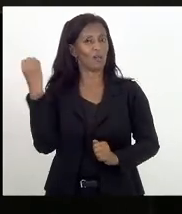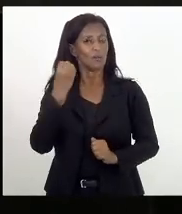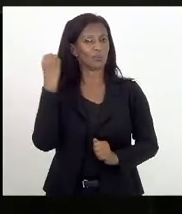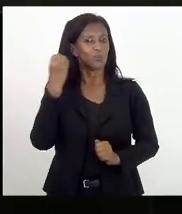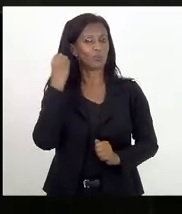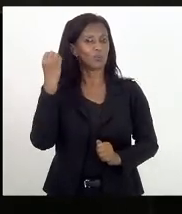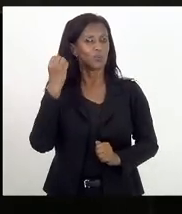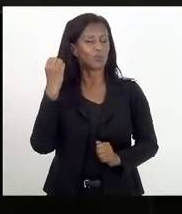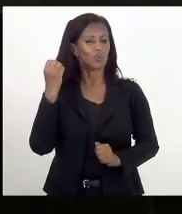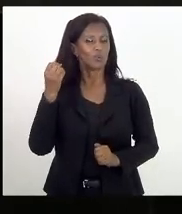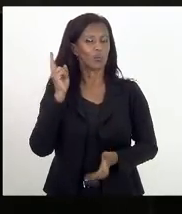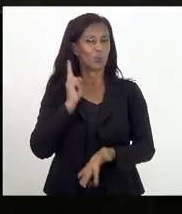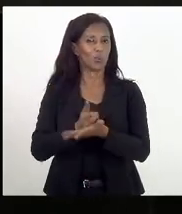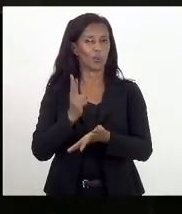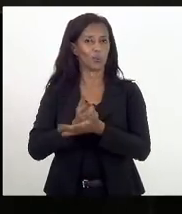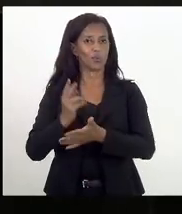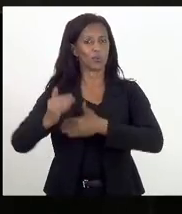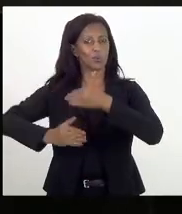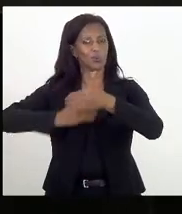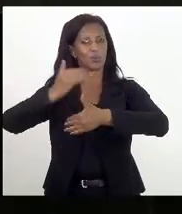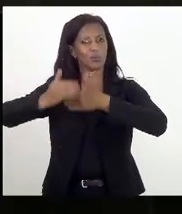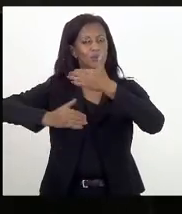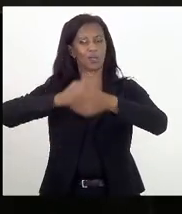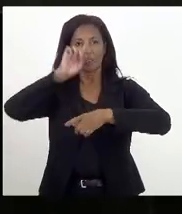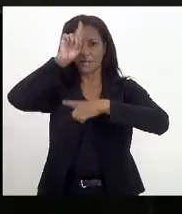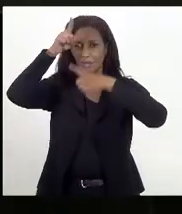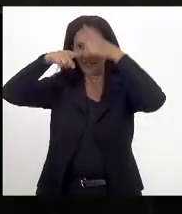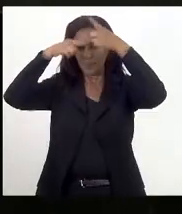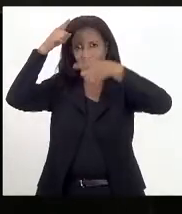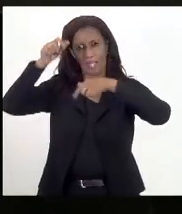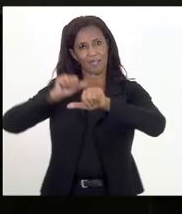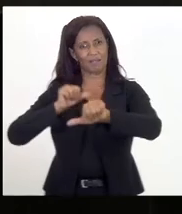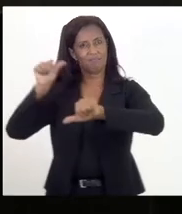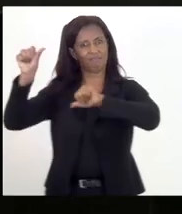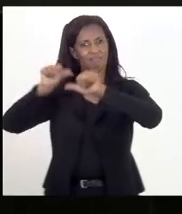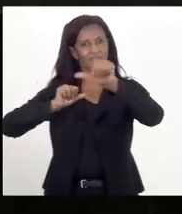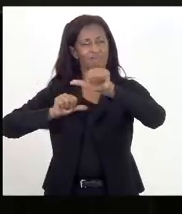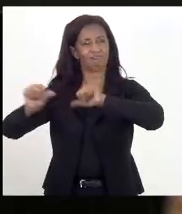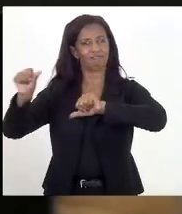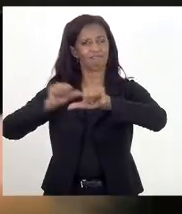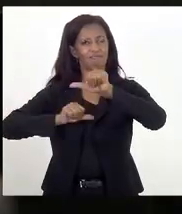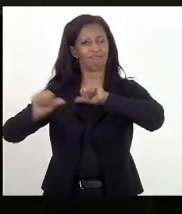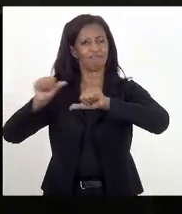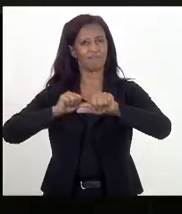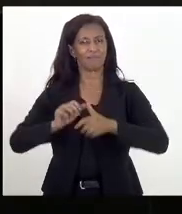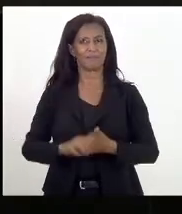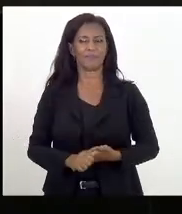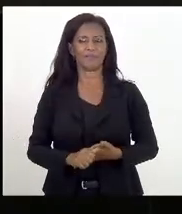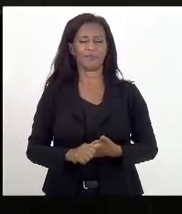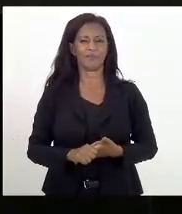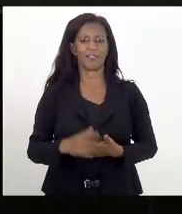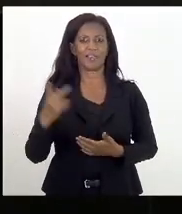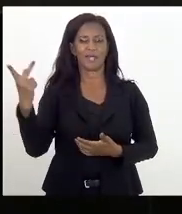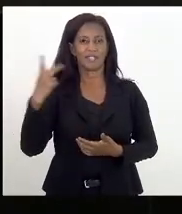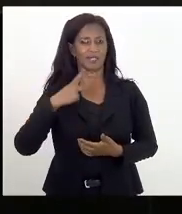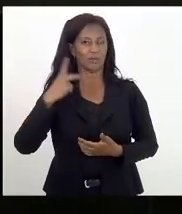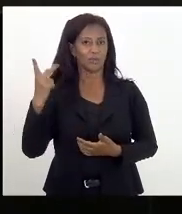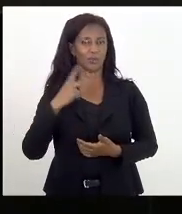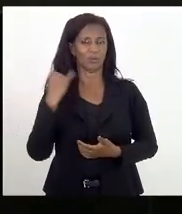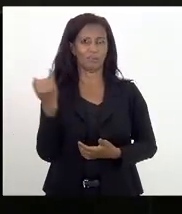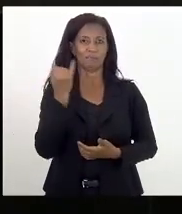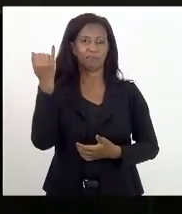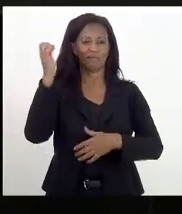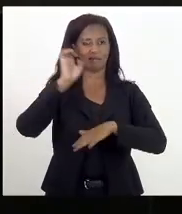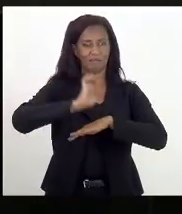continuar esse importante processo de intercâmbio de ideias e de cooperação parlamentar entre os nossos dois parlamentos desses dois